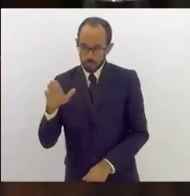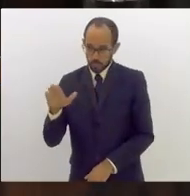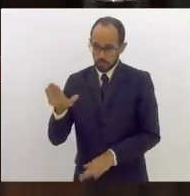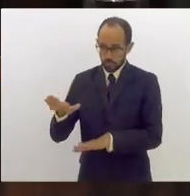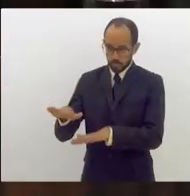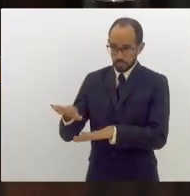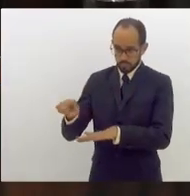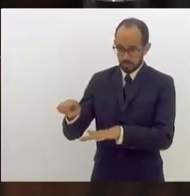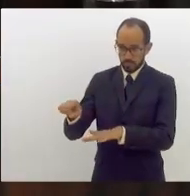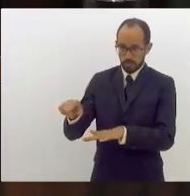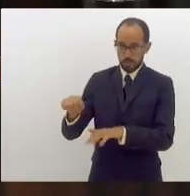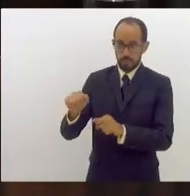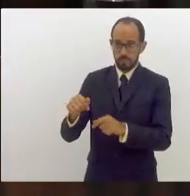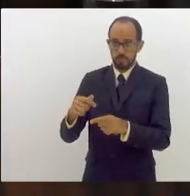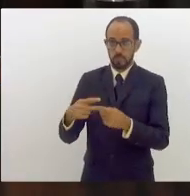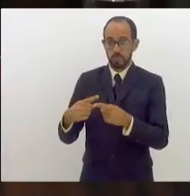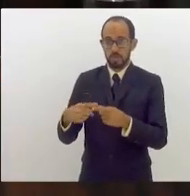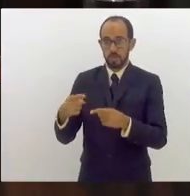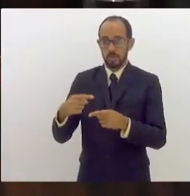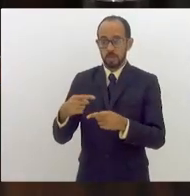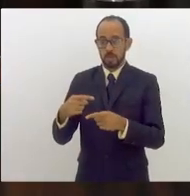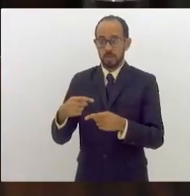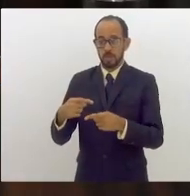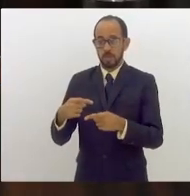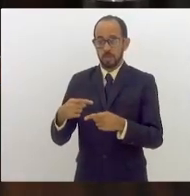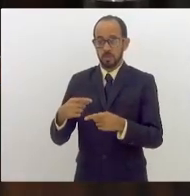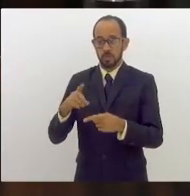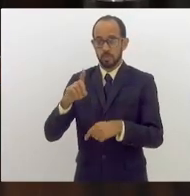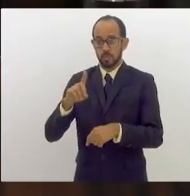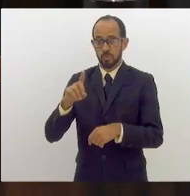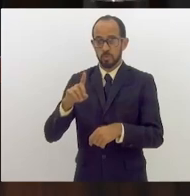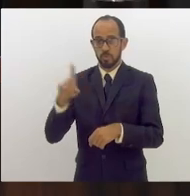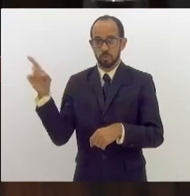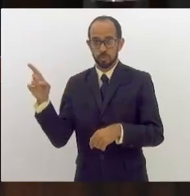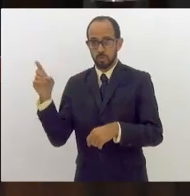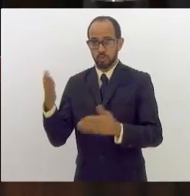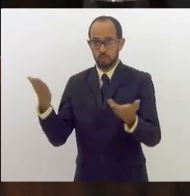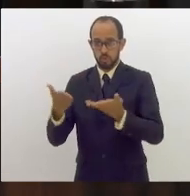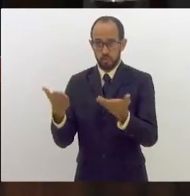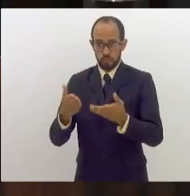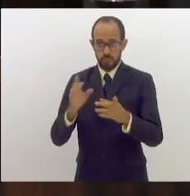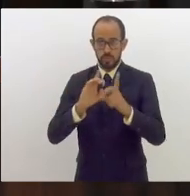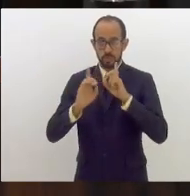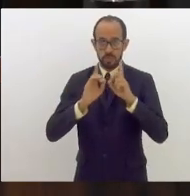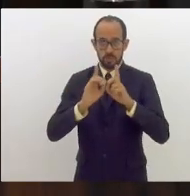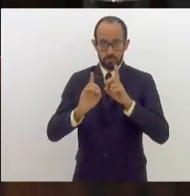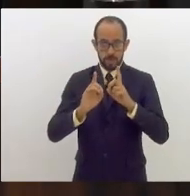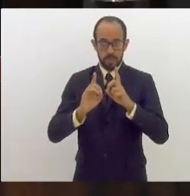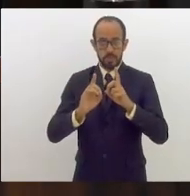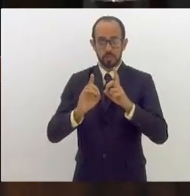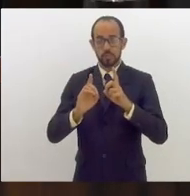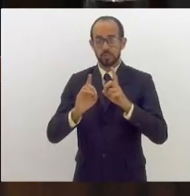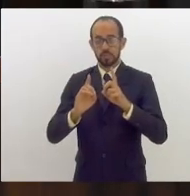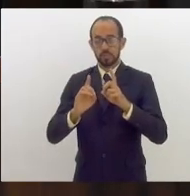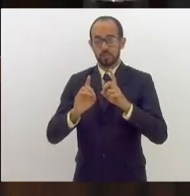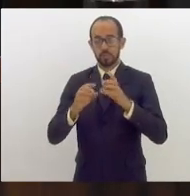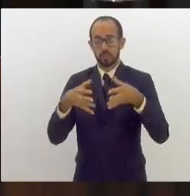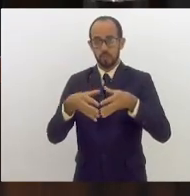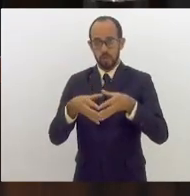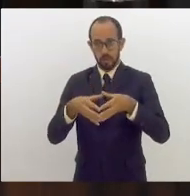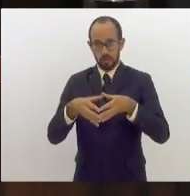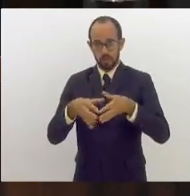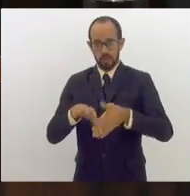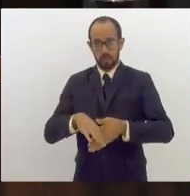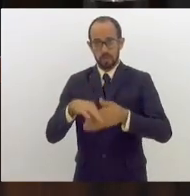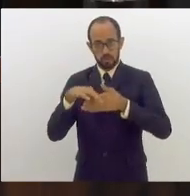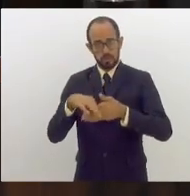não se retire porque o dia de hoje foi um dia de debate de colégio líderes de uma estabilidade